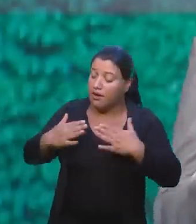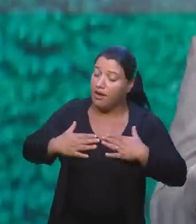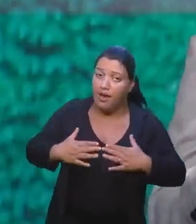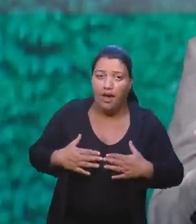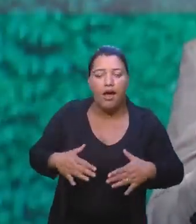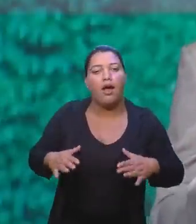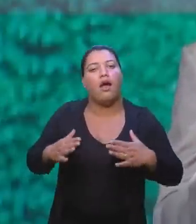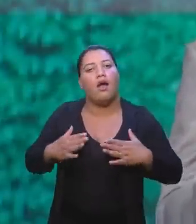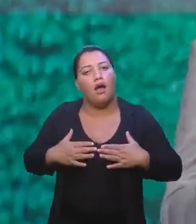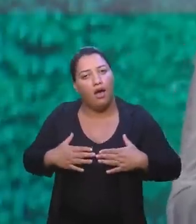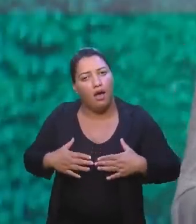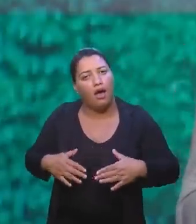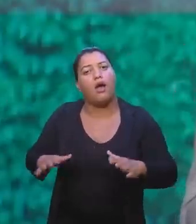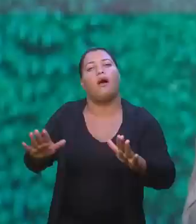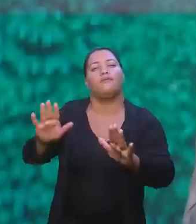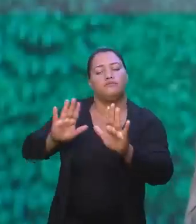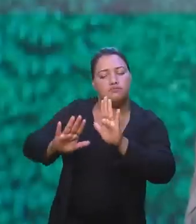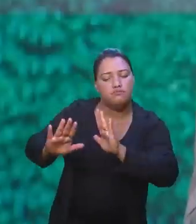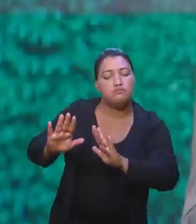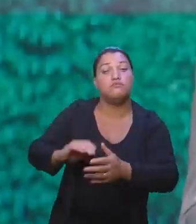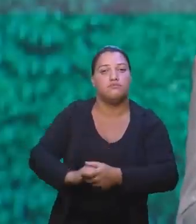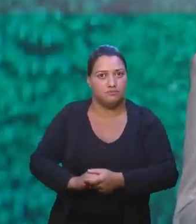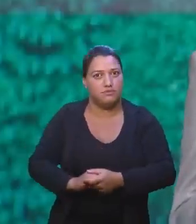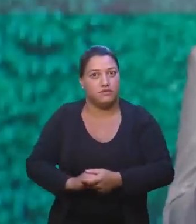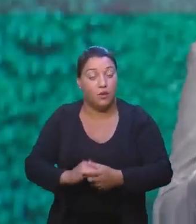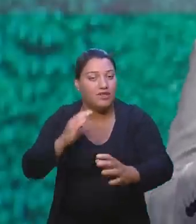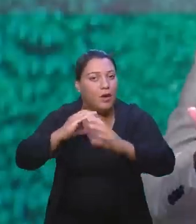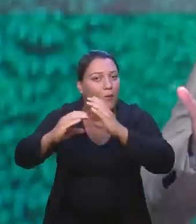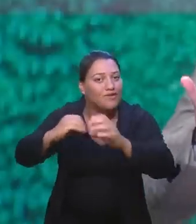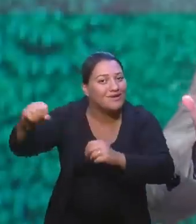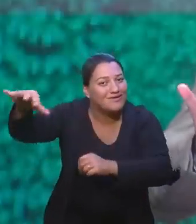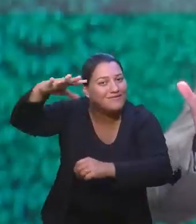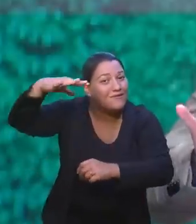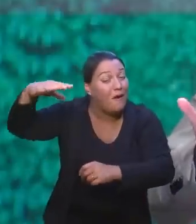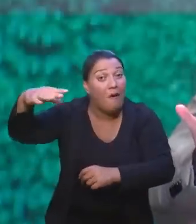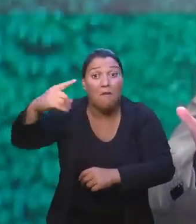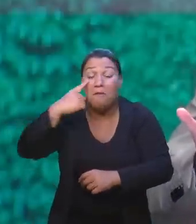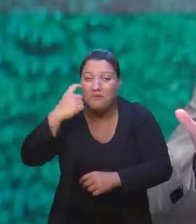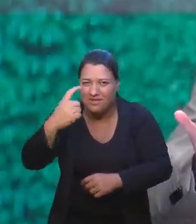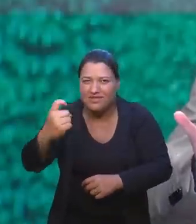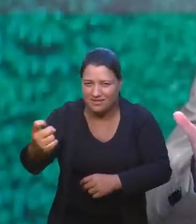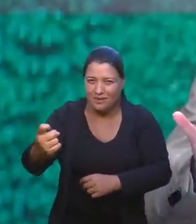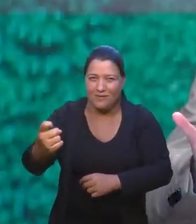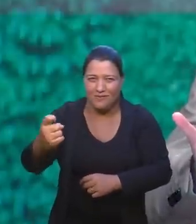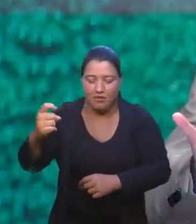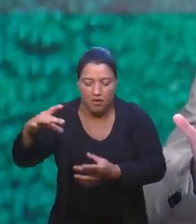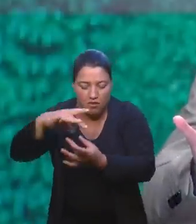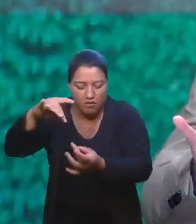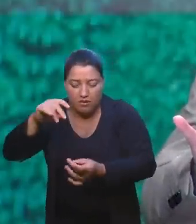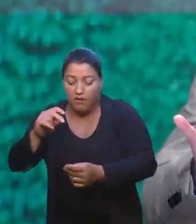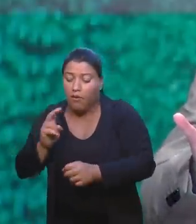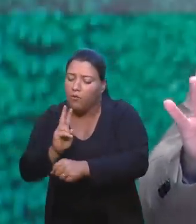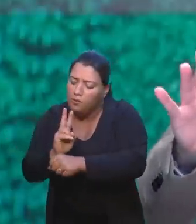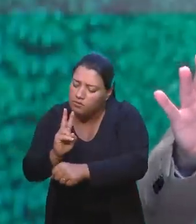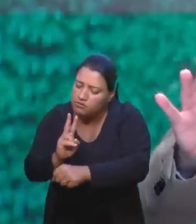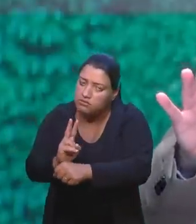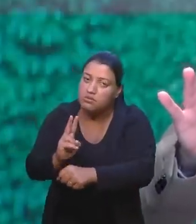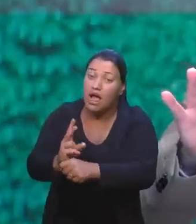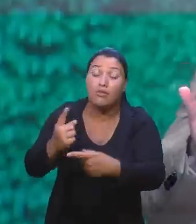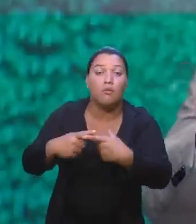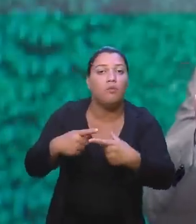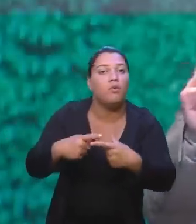apresse, se cuida. Há uma comunicação espiritual de Demer muito interessante. Ele fala, cuida um pouquinho,